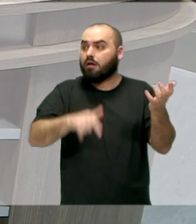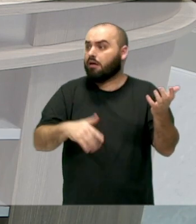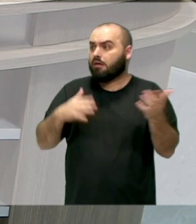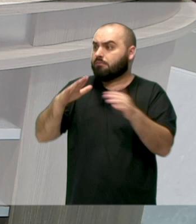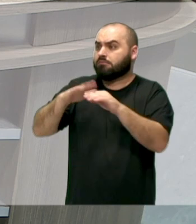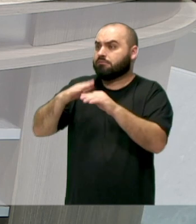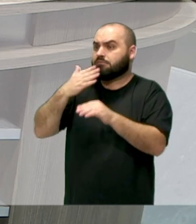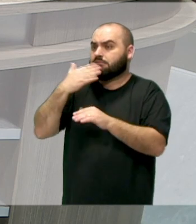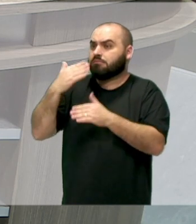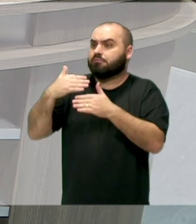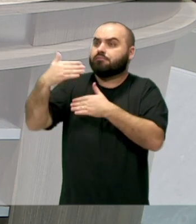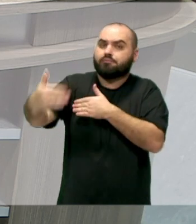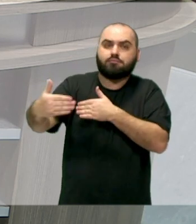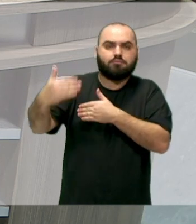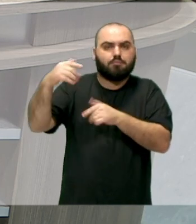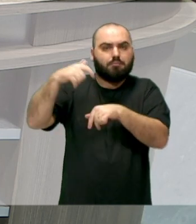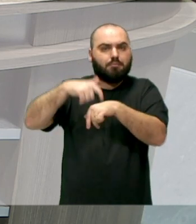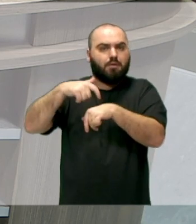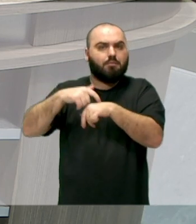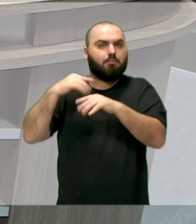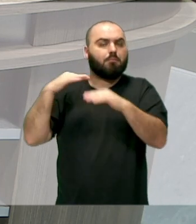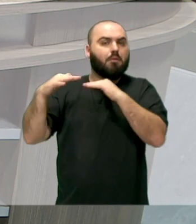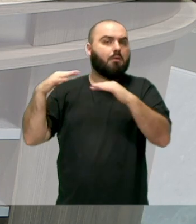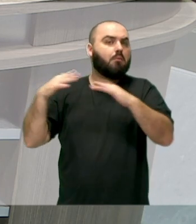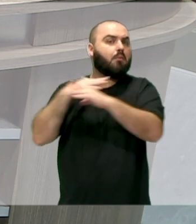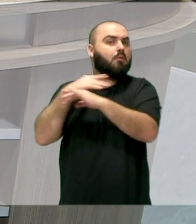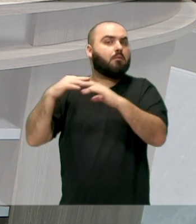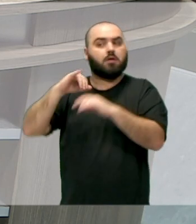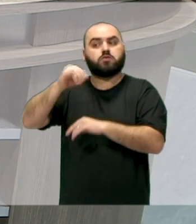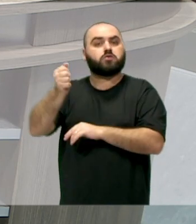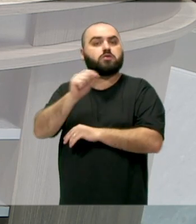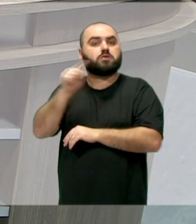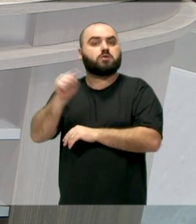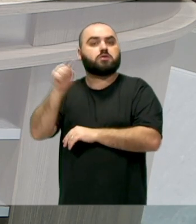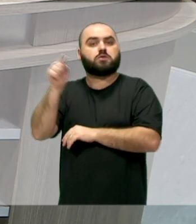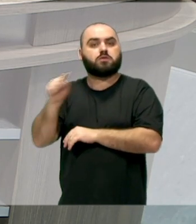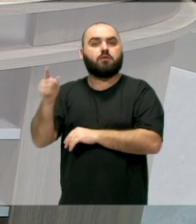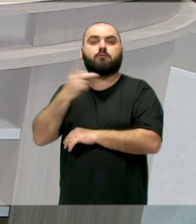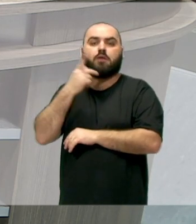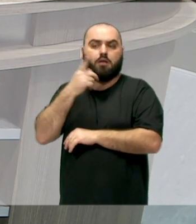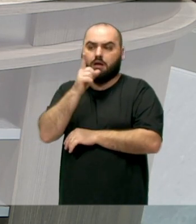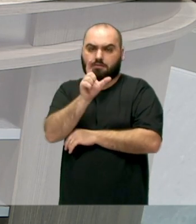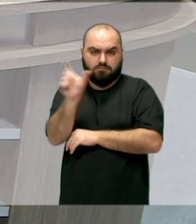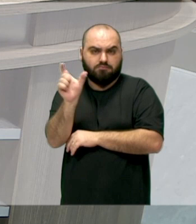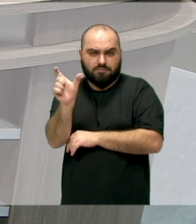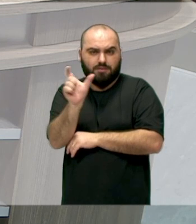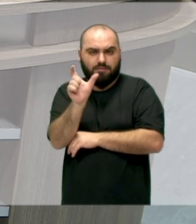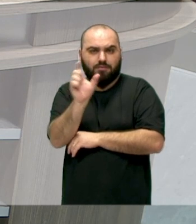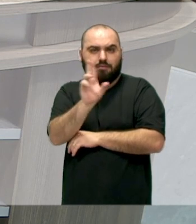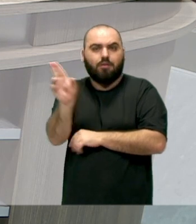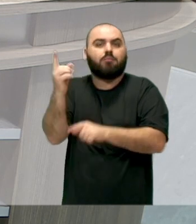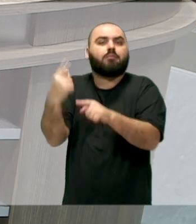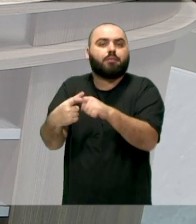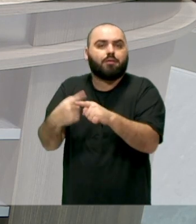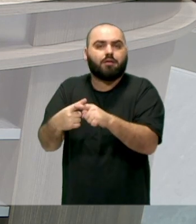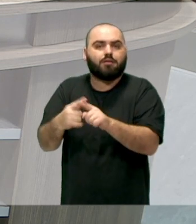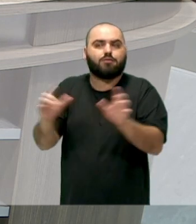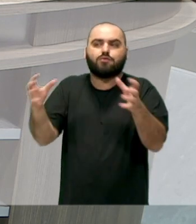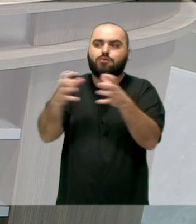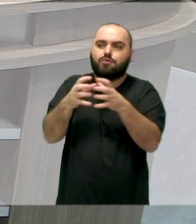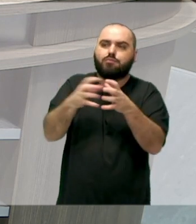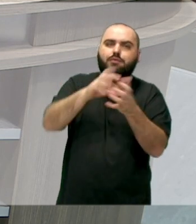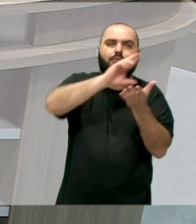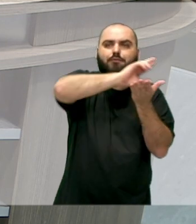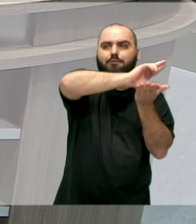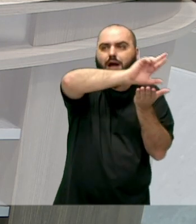for carnaval. pensar na história do movimento de jazz mesmo, né? Então, eles chamavam de Folhões Jazz Band, por quê? Por causa da formação de outras